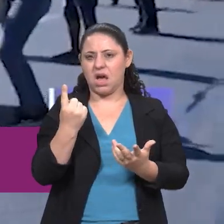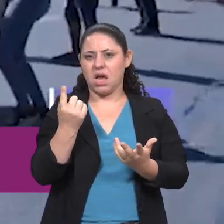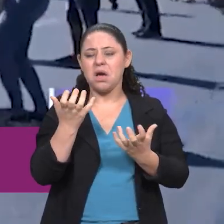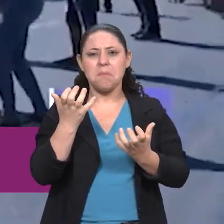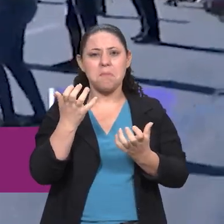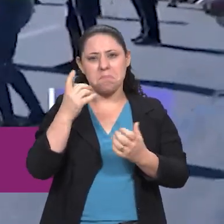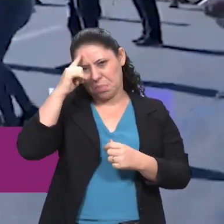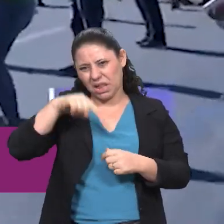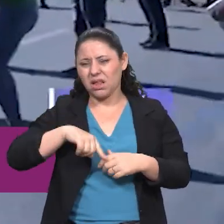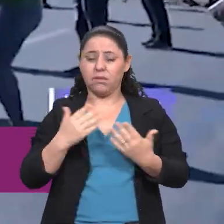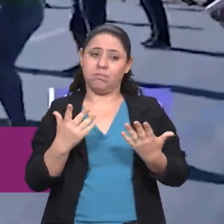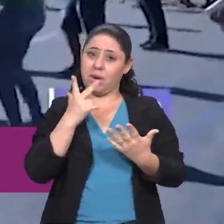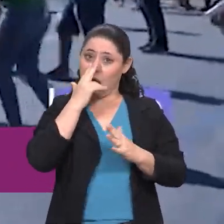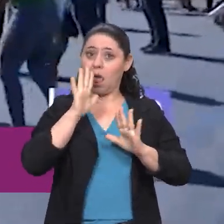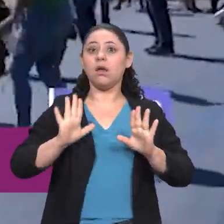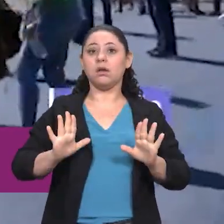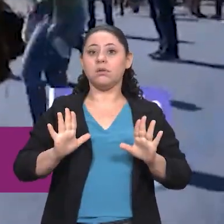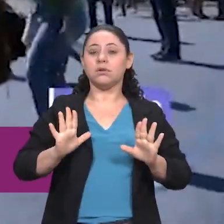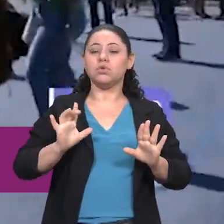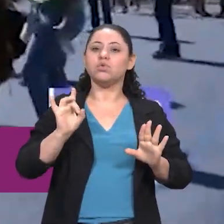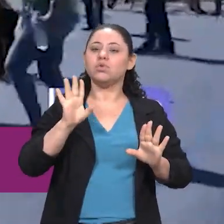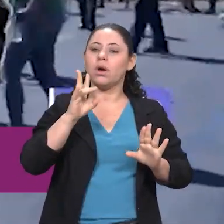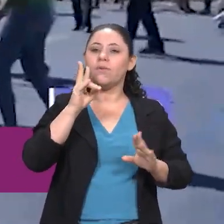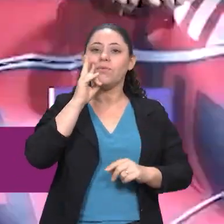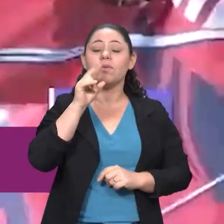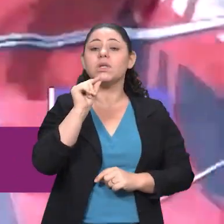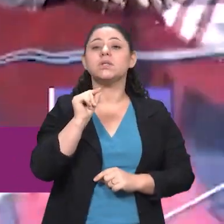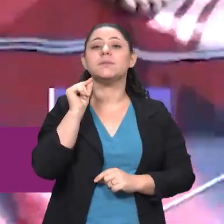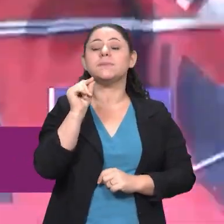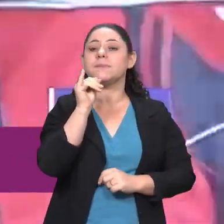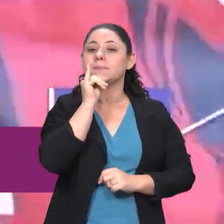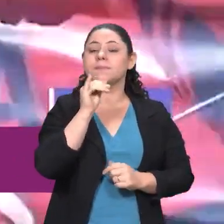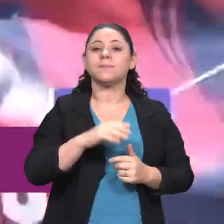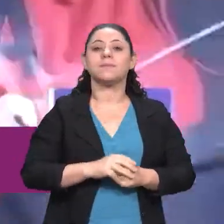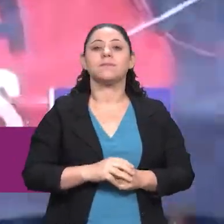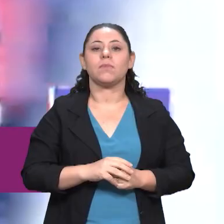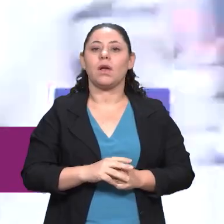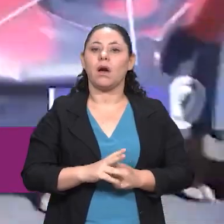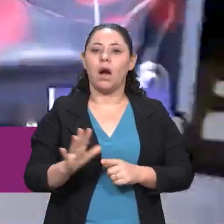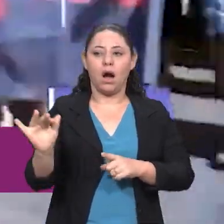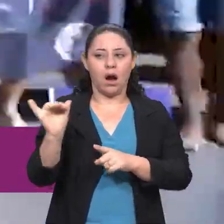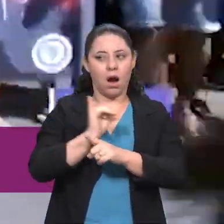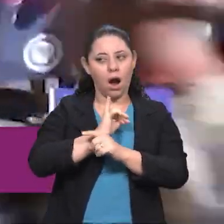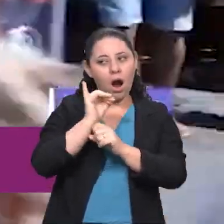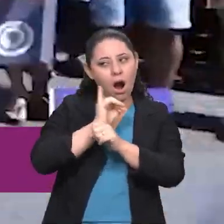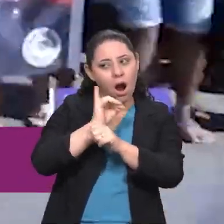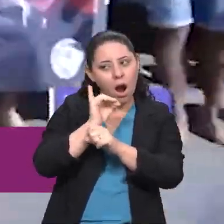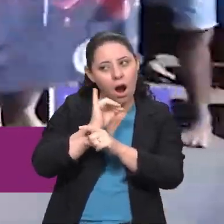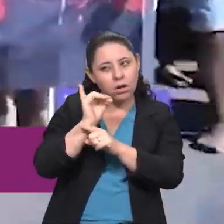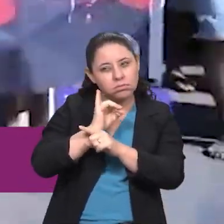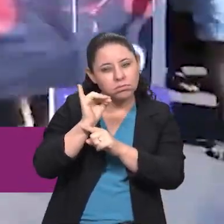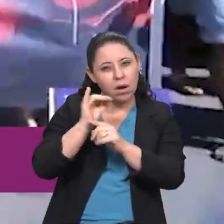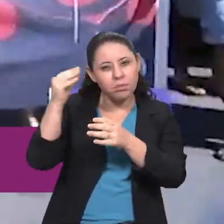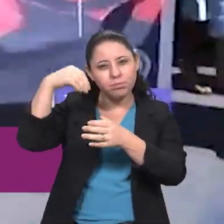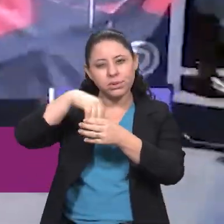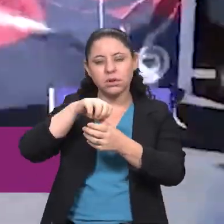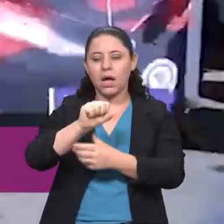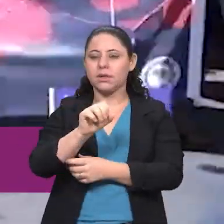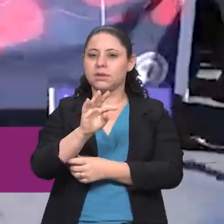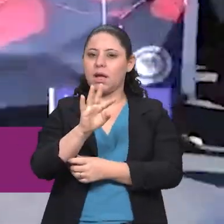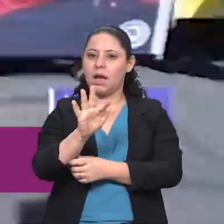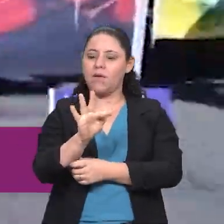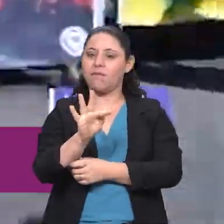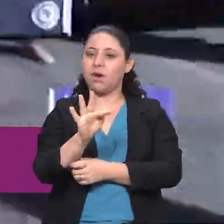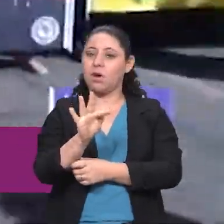simples. Basta ver que a ação que está em andamento no Supremo e que